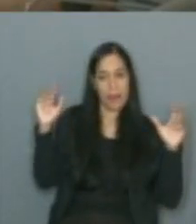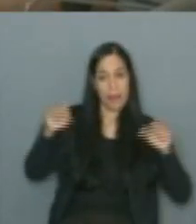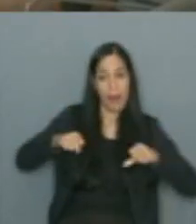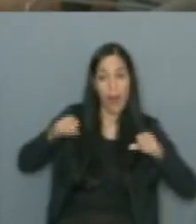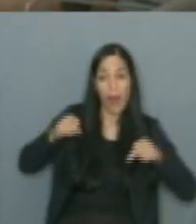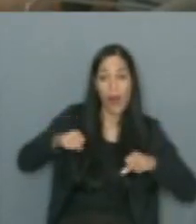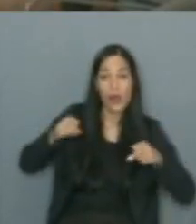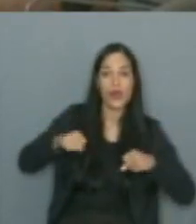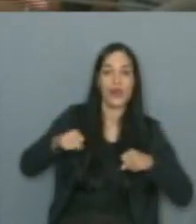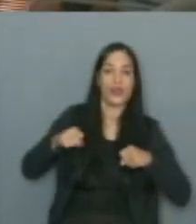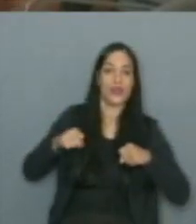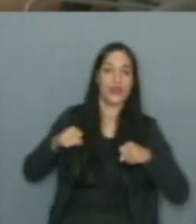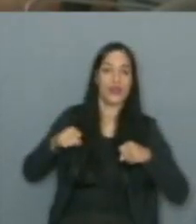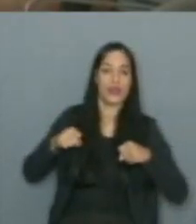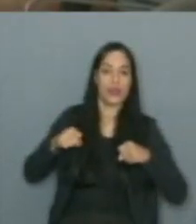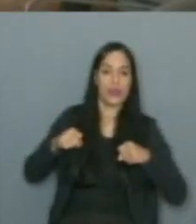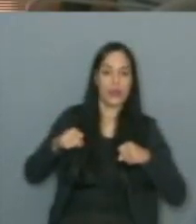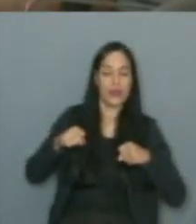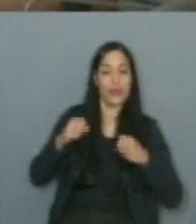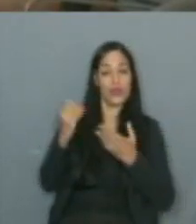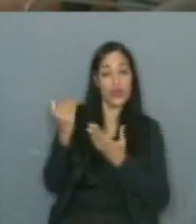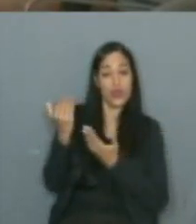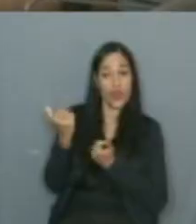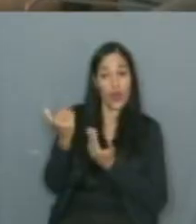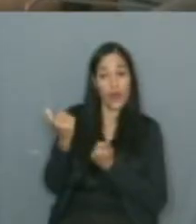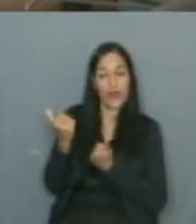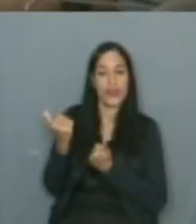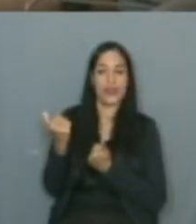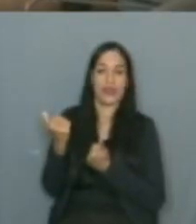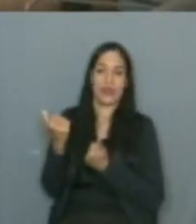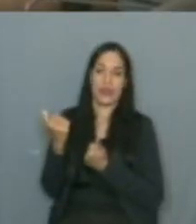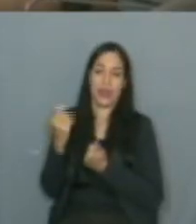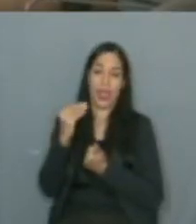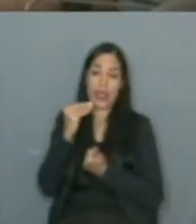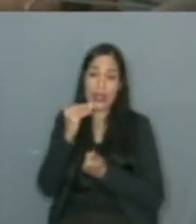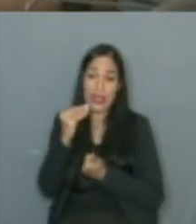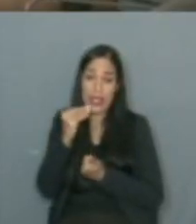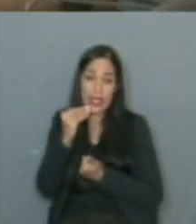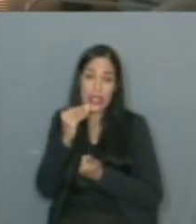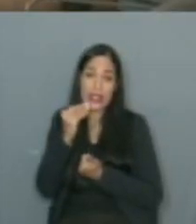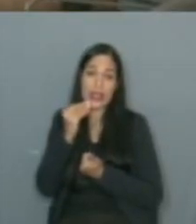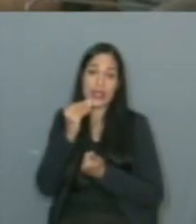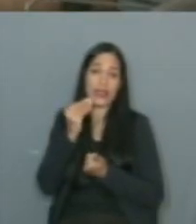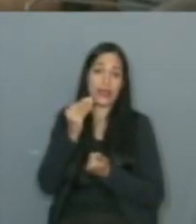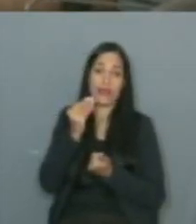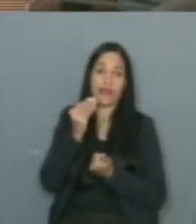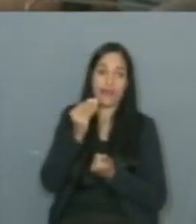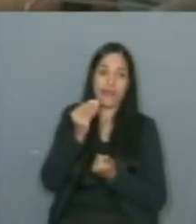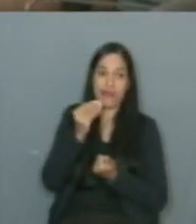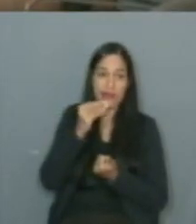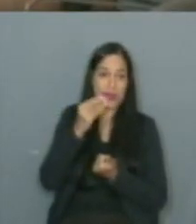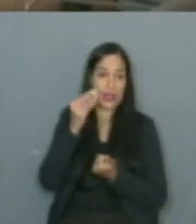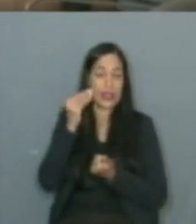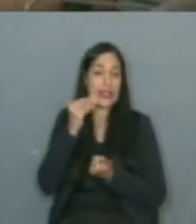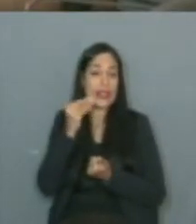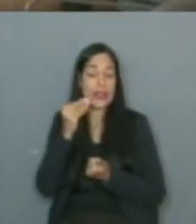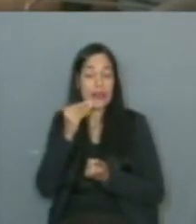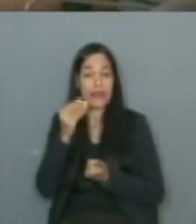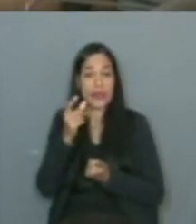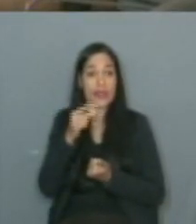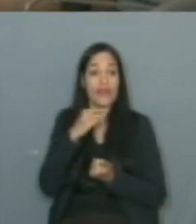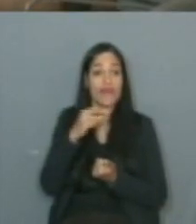cima para pegando os jovens, aí muitos deles correm, tentam sair para não perder a moto, leva tiro nas costas